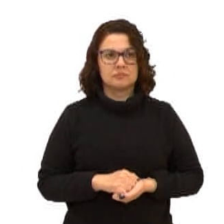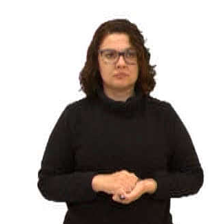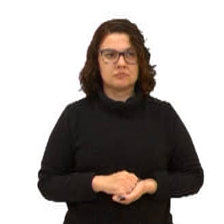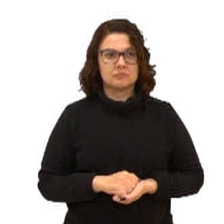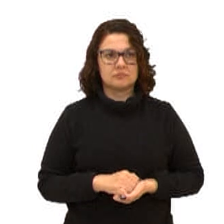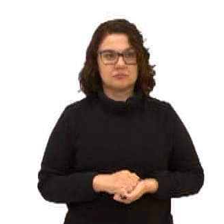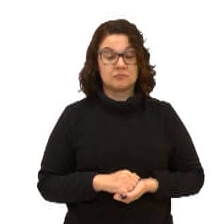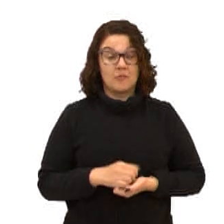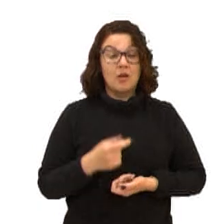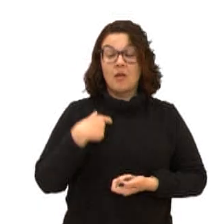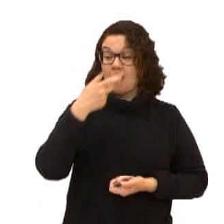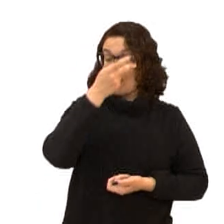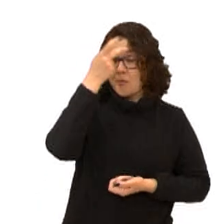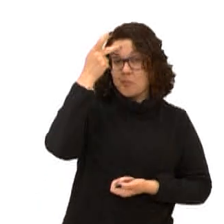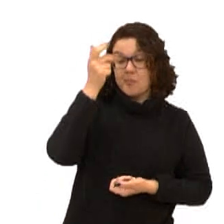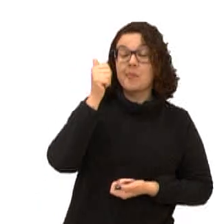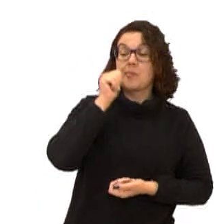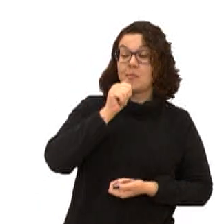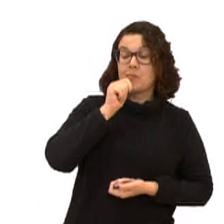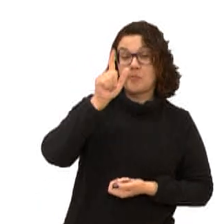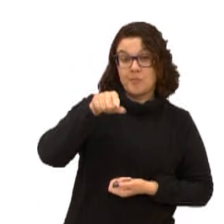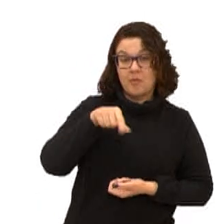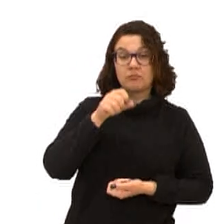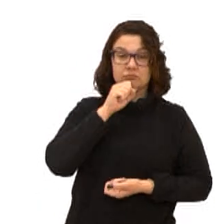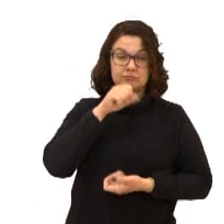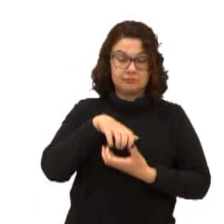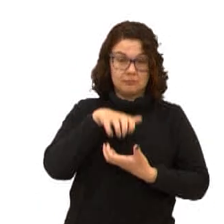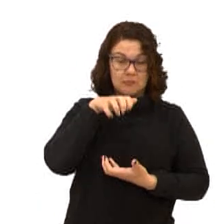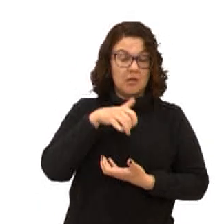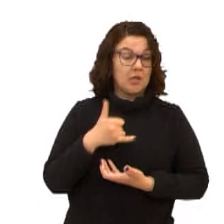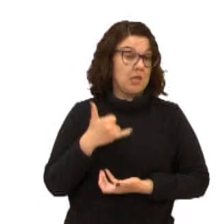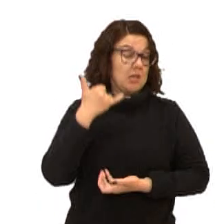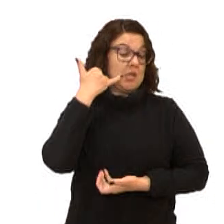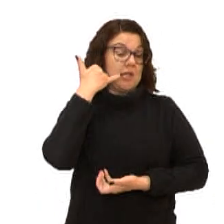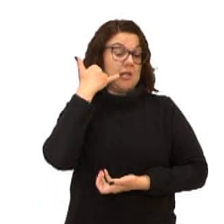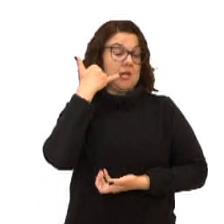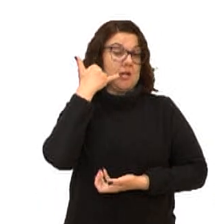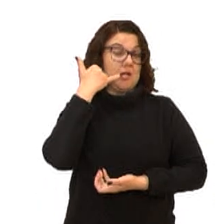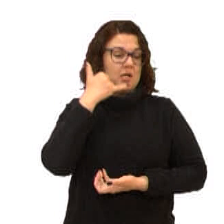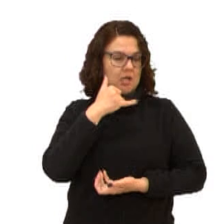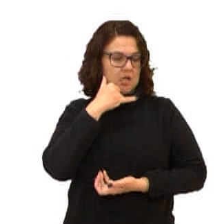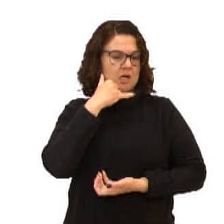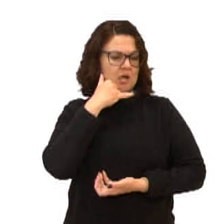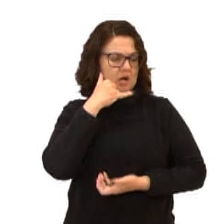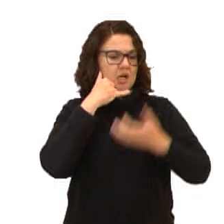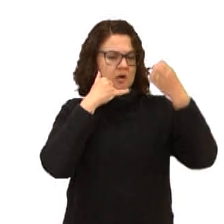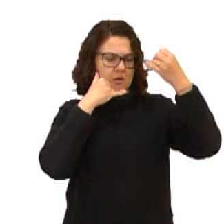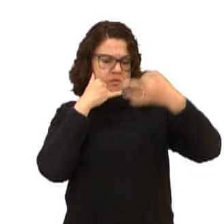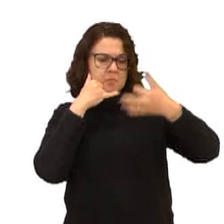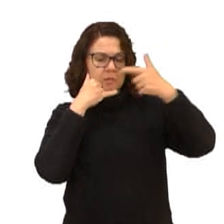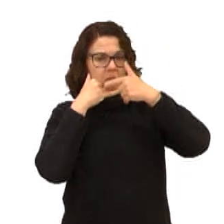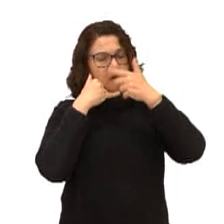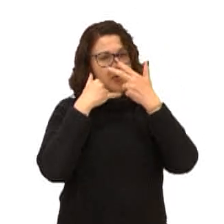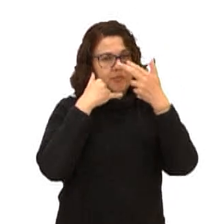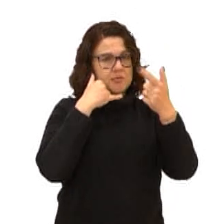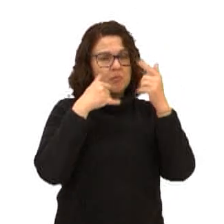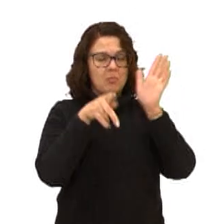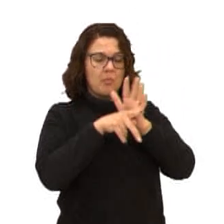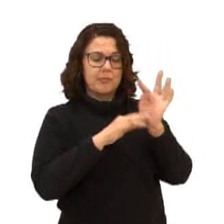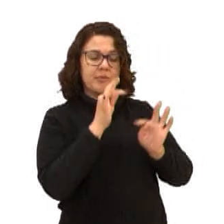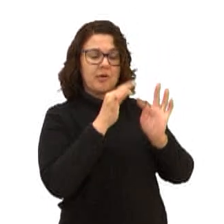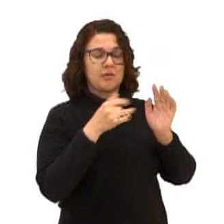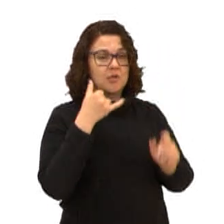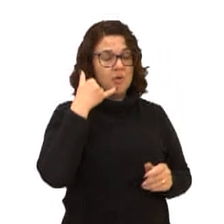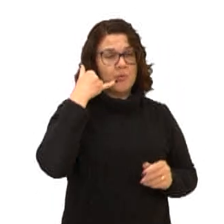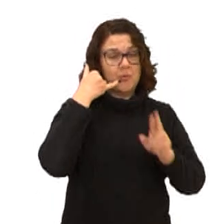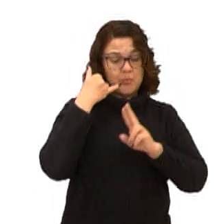que está ao telefone e provavelmente recebendo um tipo de instrução a respeito da